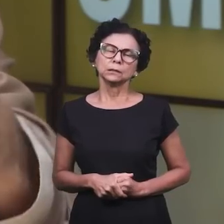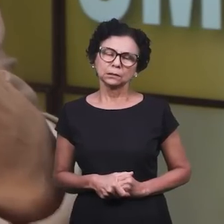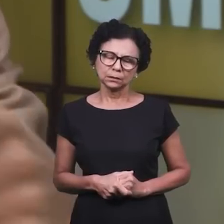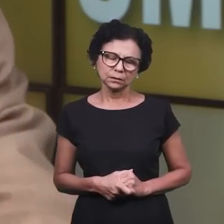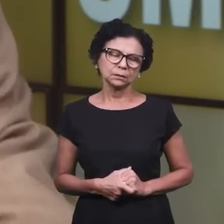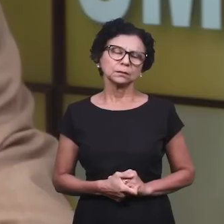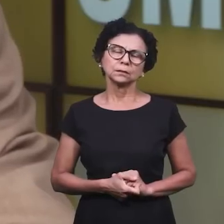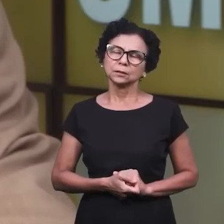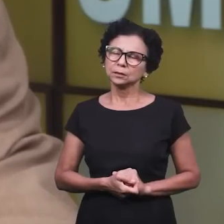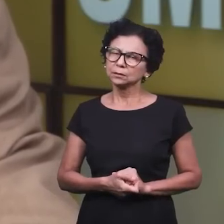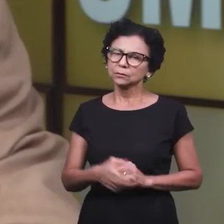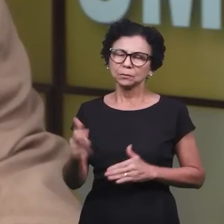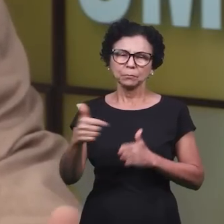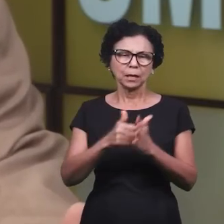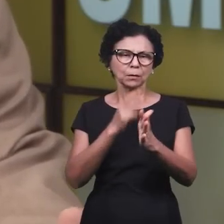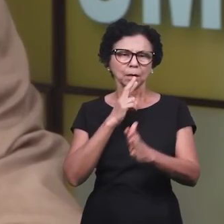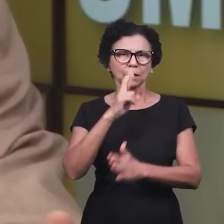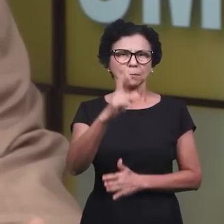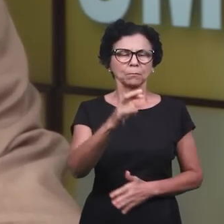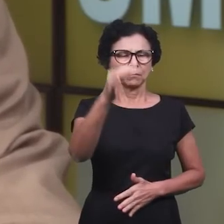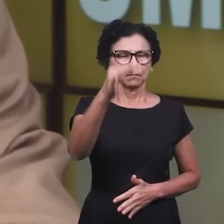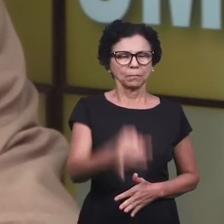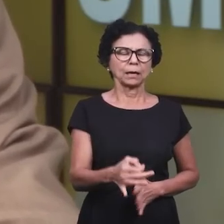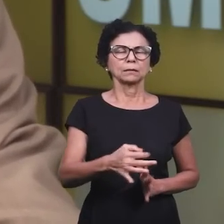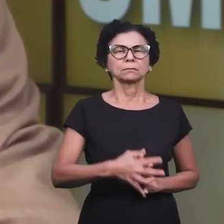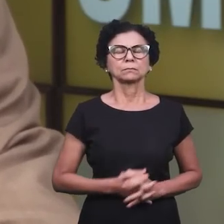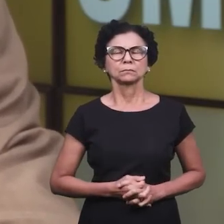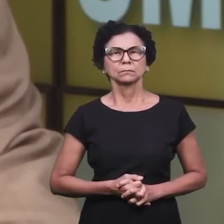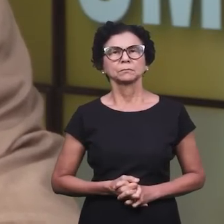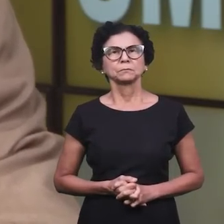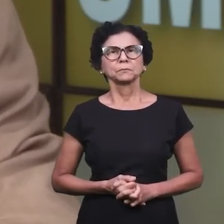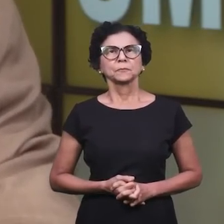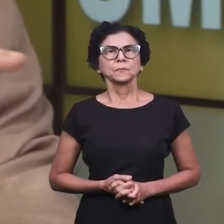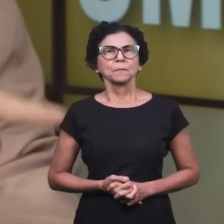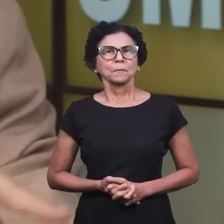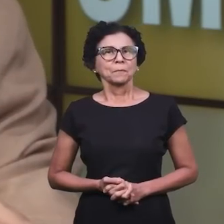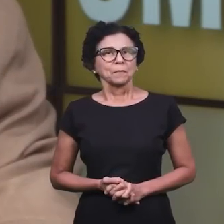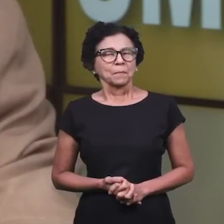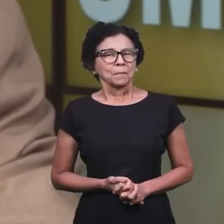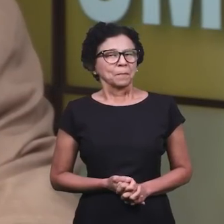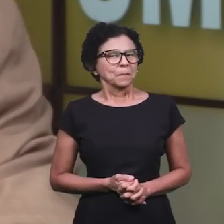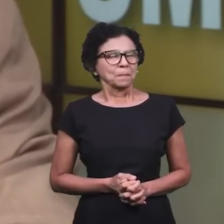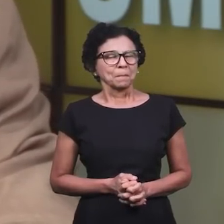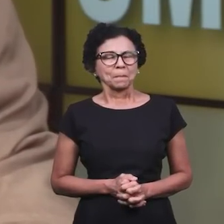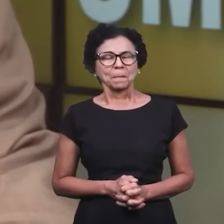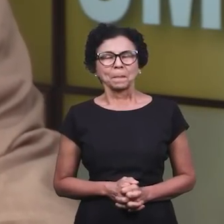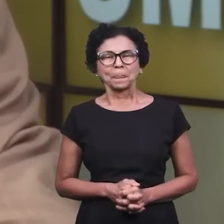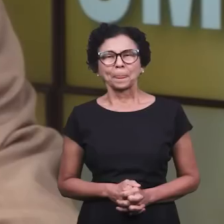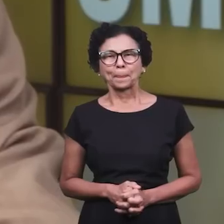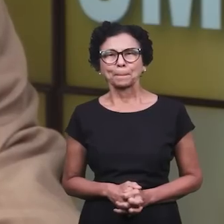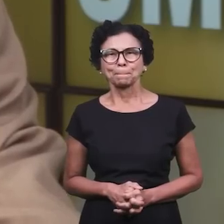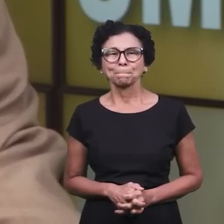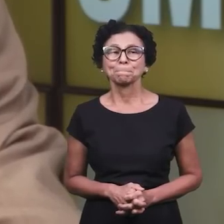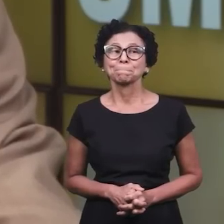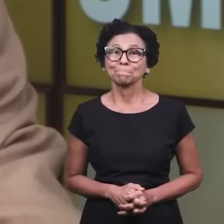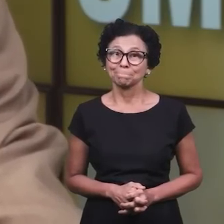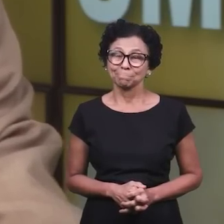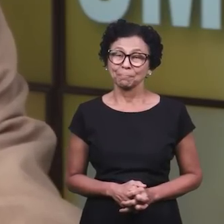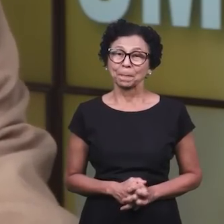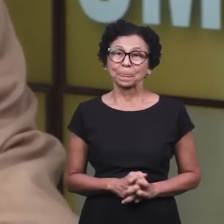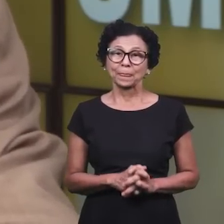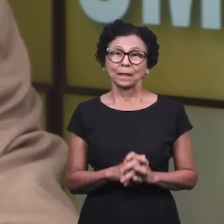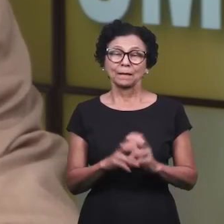ali aqueles corações. Muito bom. Impactou, eles não foram impactados, mas aqueles corações, o alvo